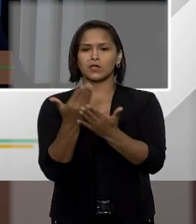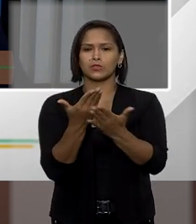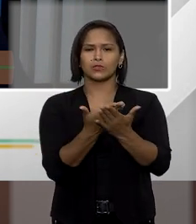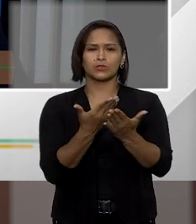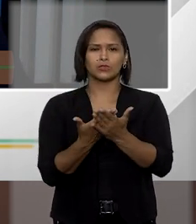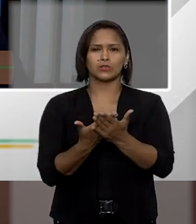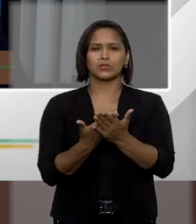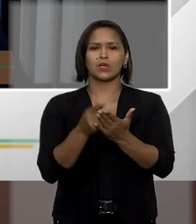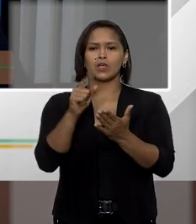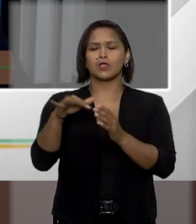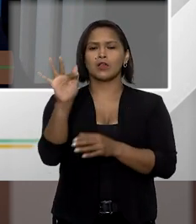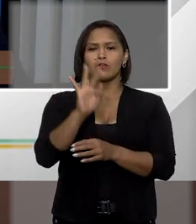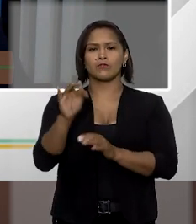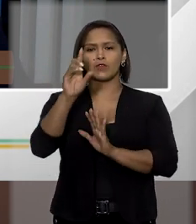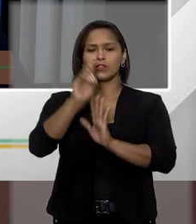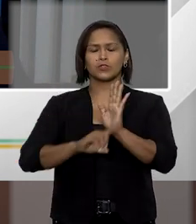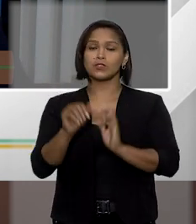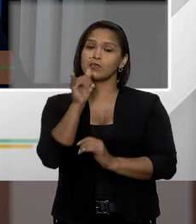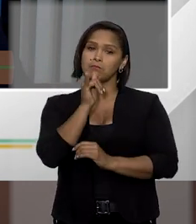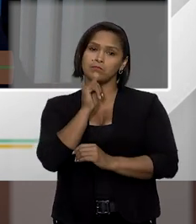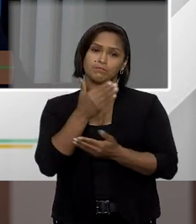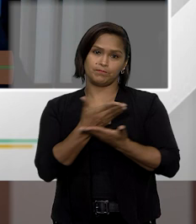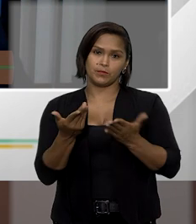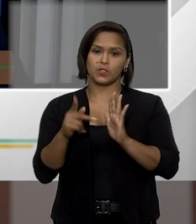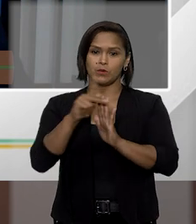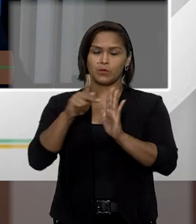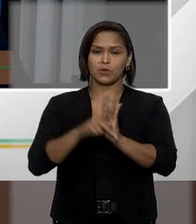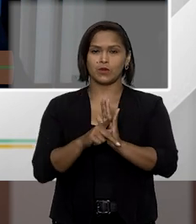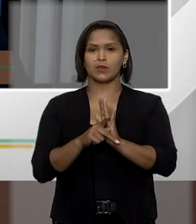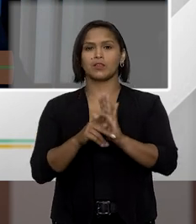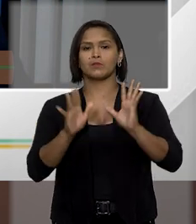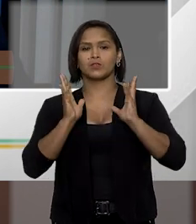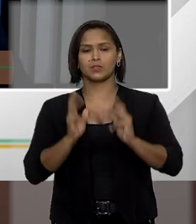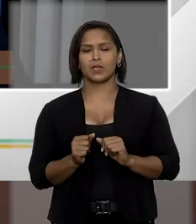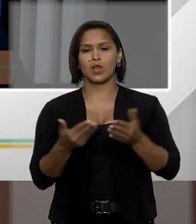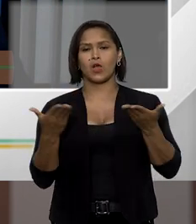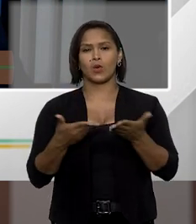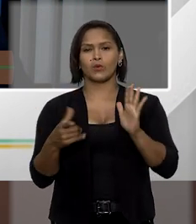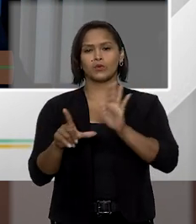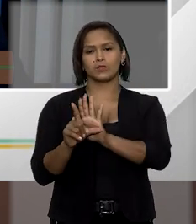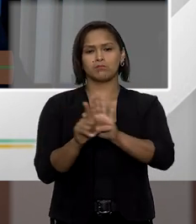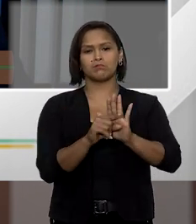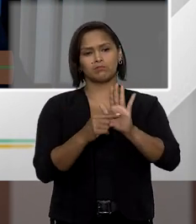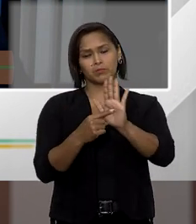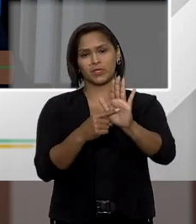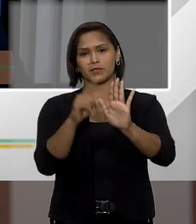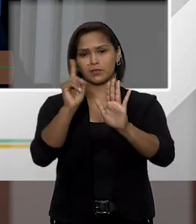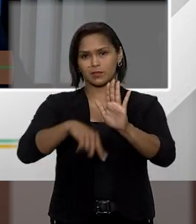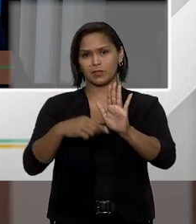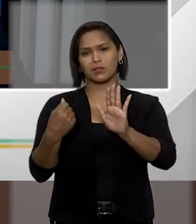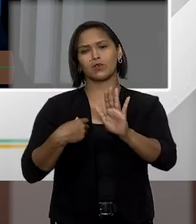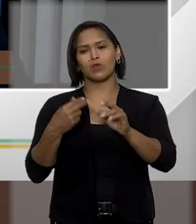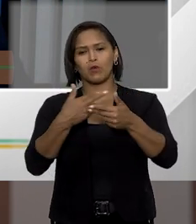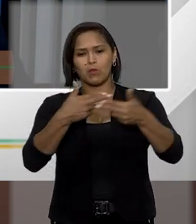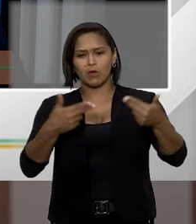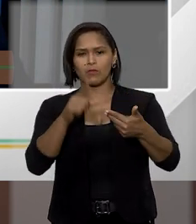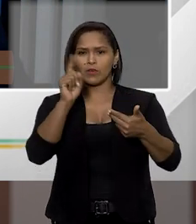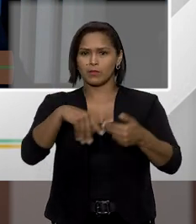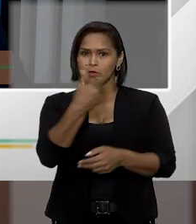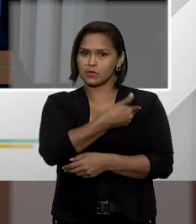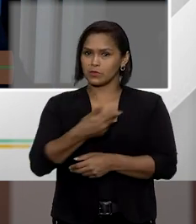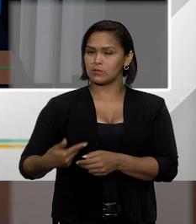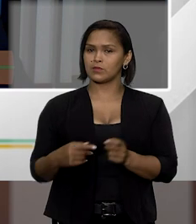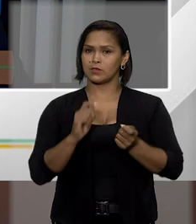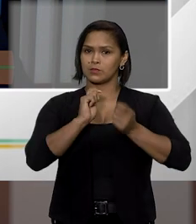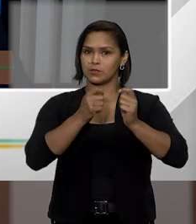estudar numa faculdade de direito, por exemplo. O programa de integridade hoje ele é apresentado mesmo como uma ferramenta de